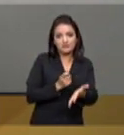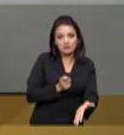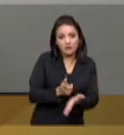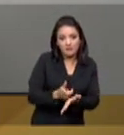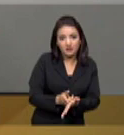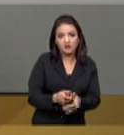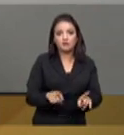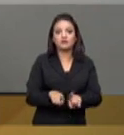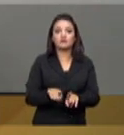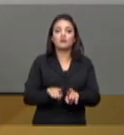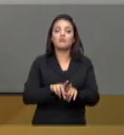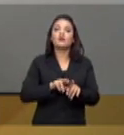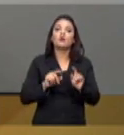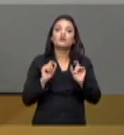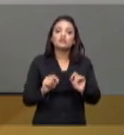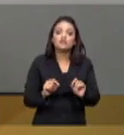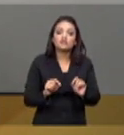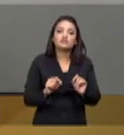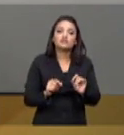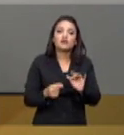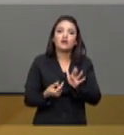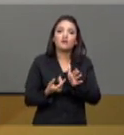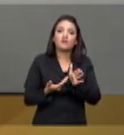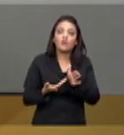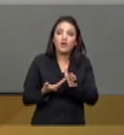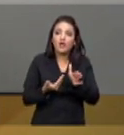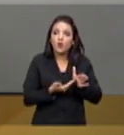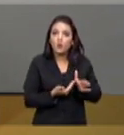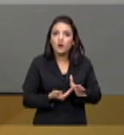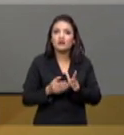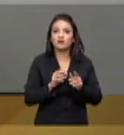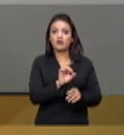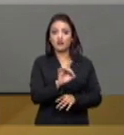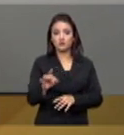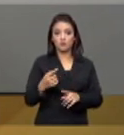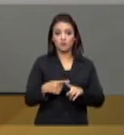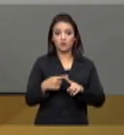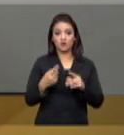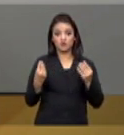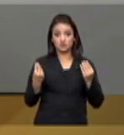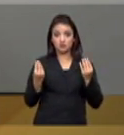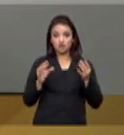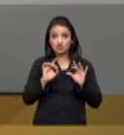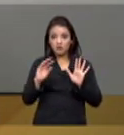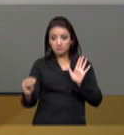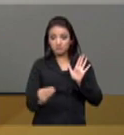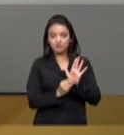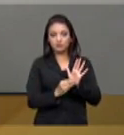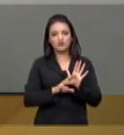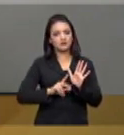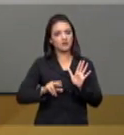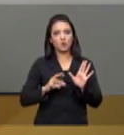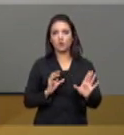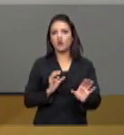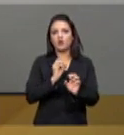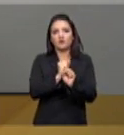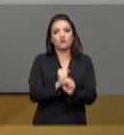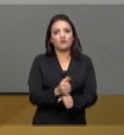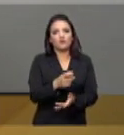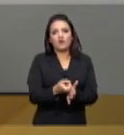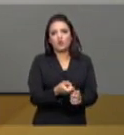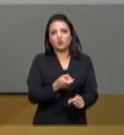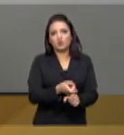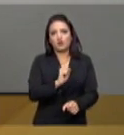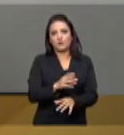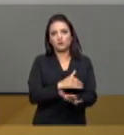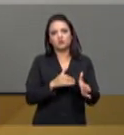efetivamente recolhido em cada operação isolada, porque o mero ingresso STF julga constitucionalidade de inclusão do ICMS na